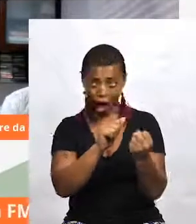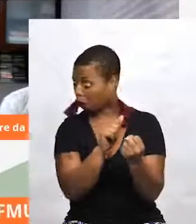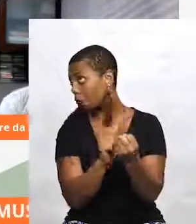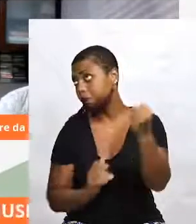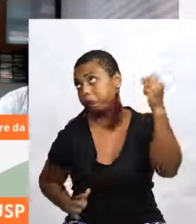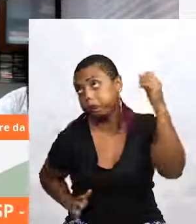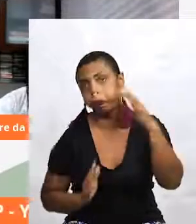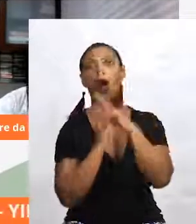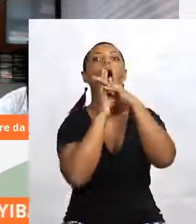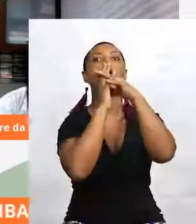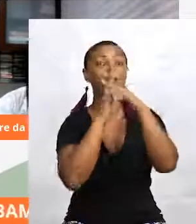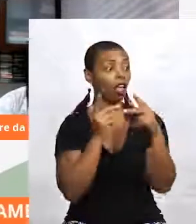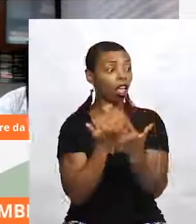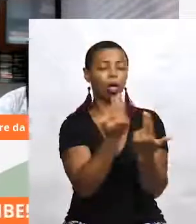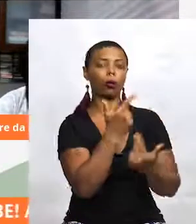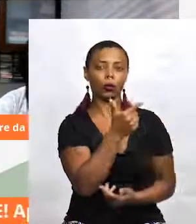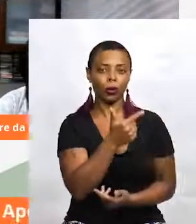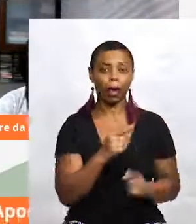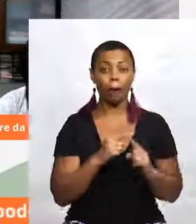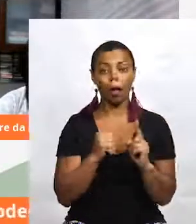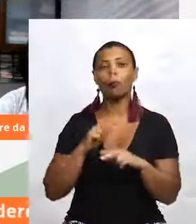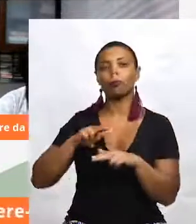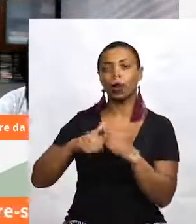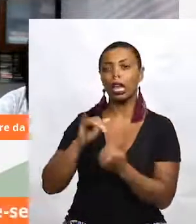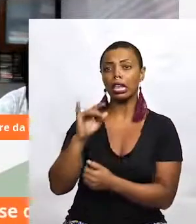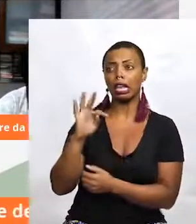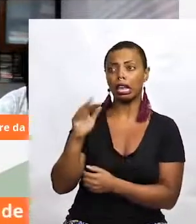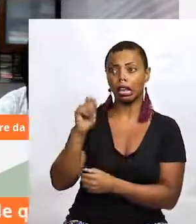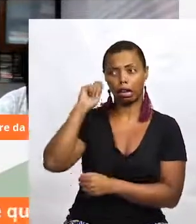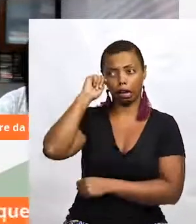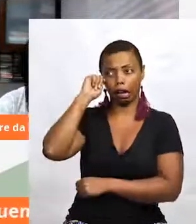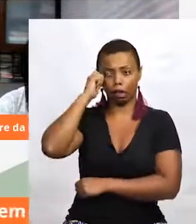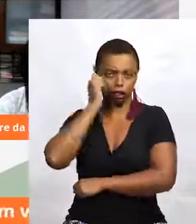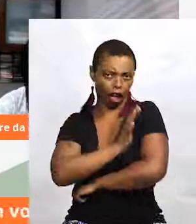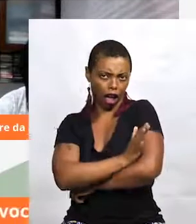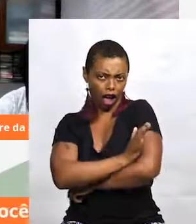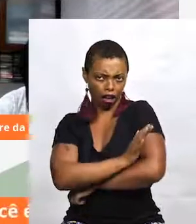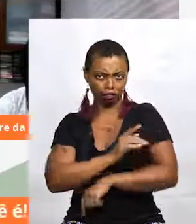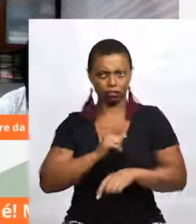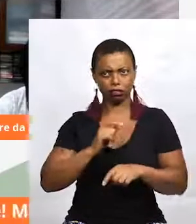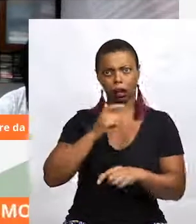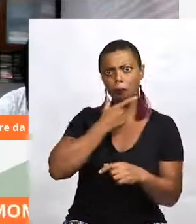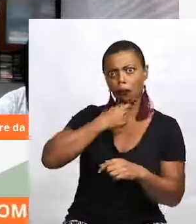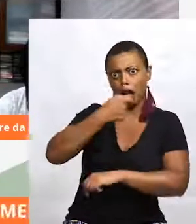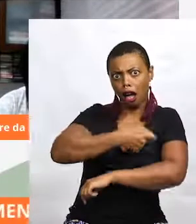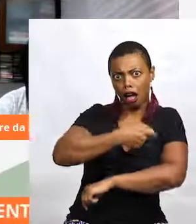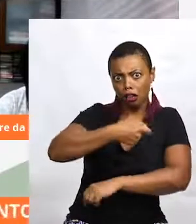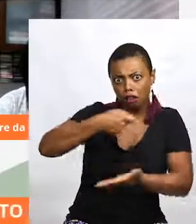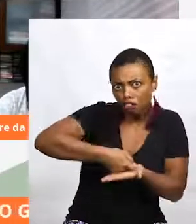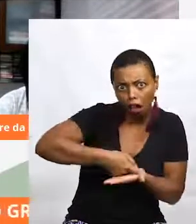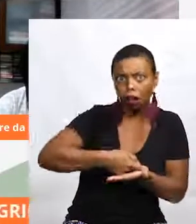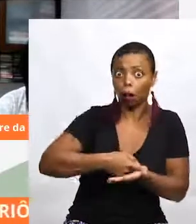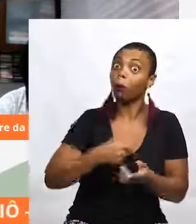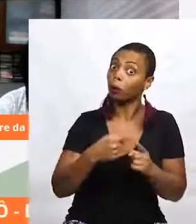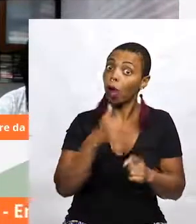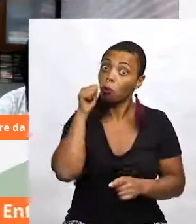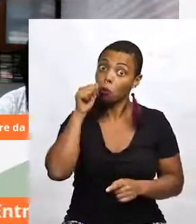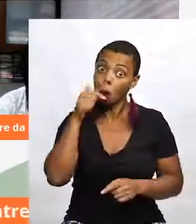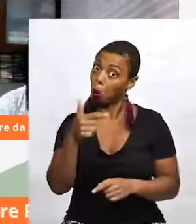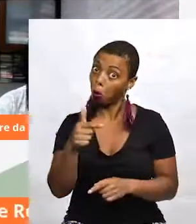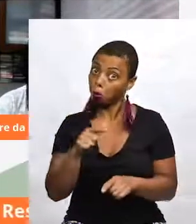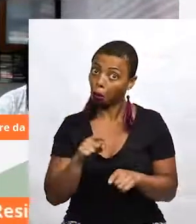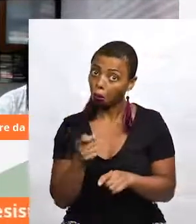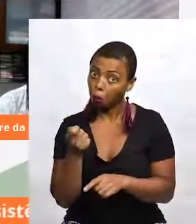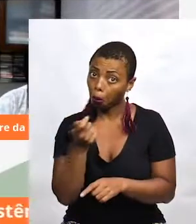porque o Ita é racista ou machista, porque também não tem meninas, tá? São pouquíssimas. Não é porque o Ita